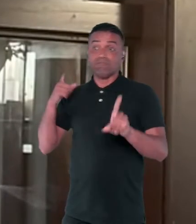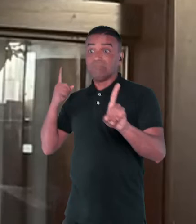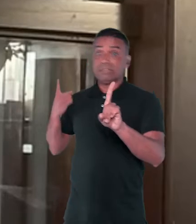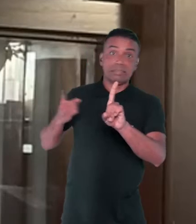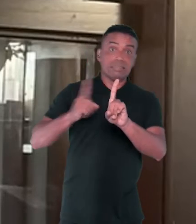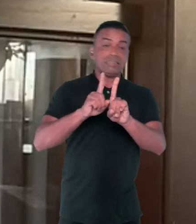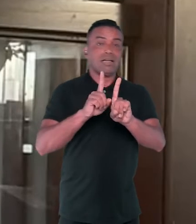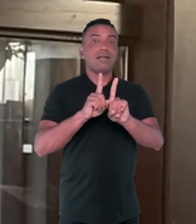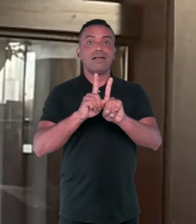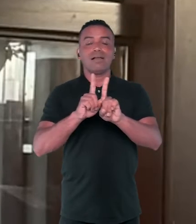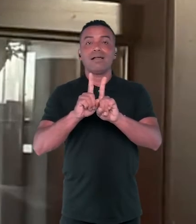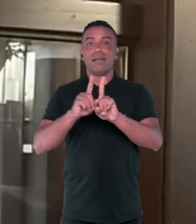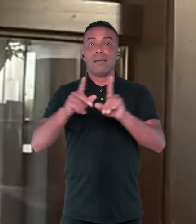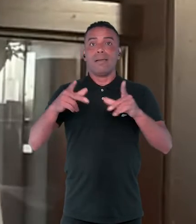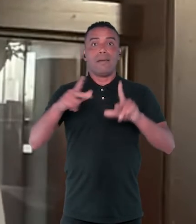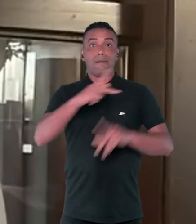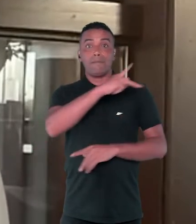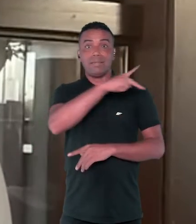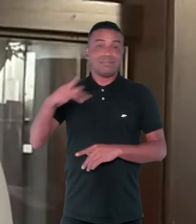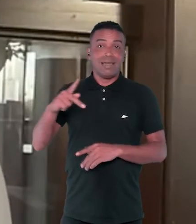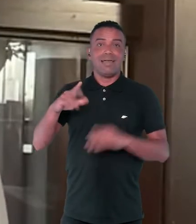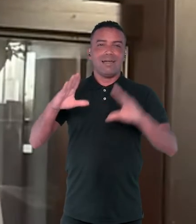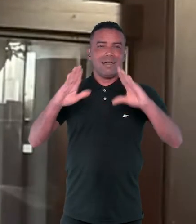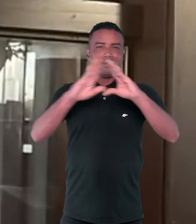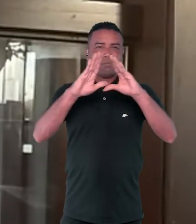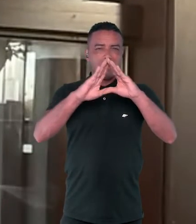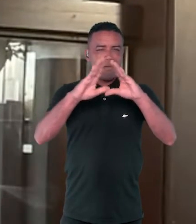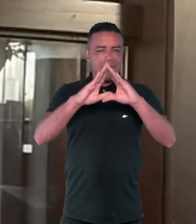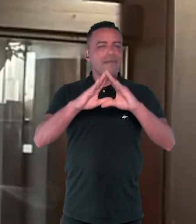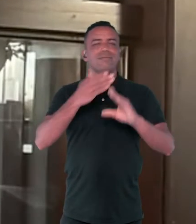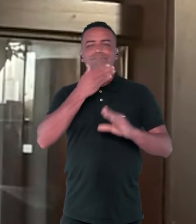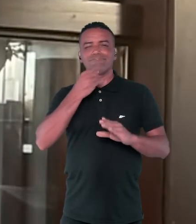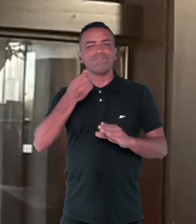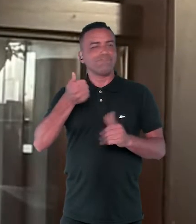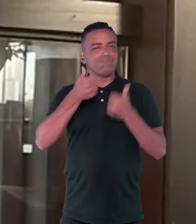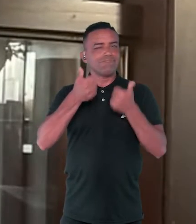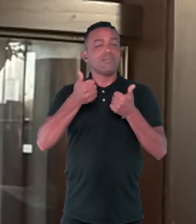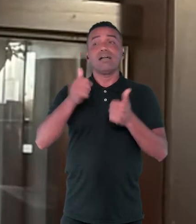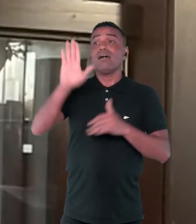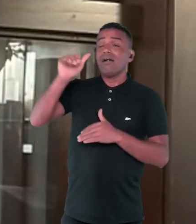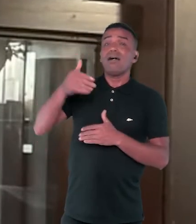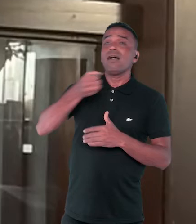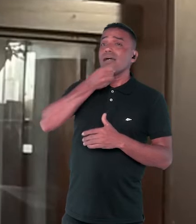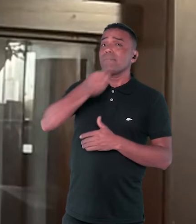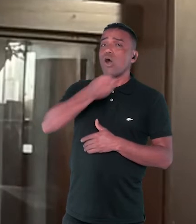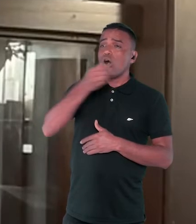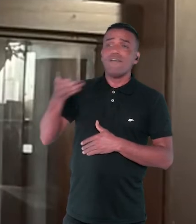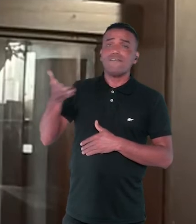o gravador ligado, o presidente da Assembleia, à época era Zé Santana, muito tratável. Falou: